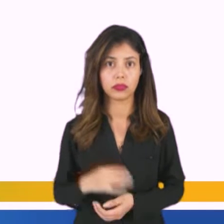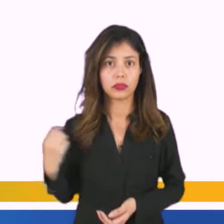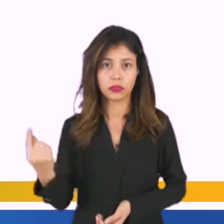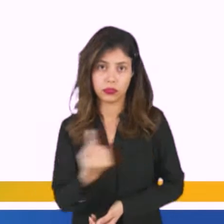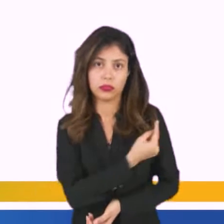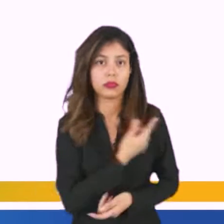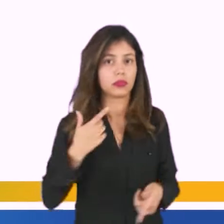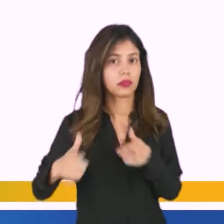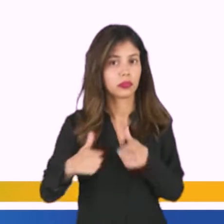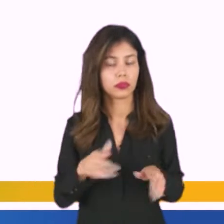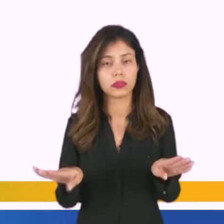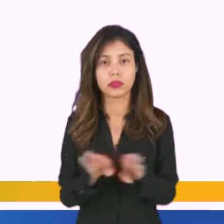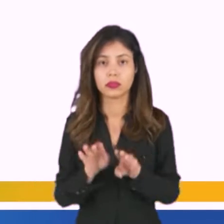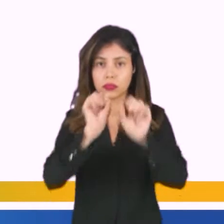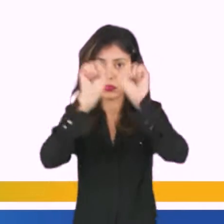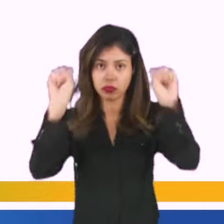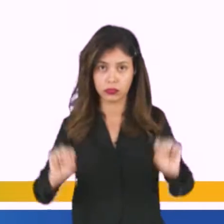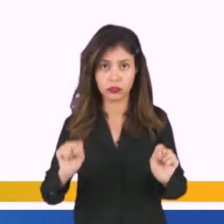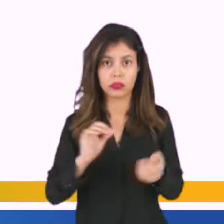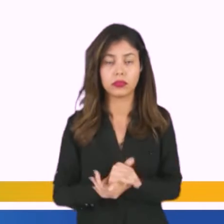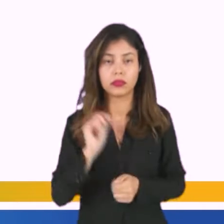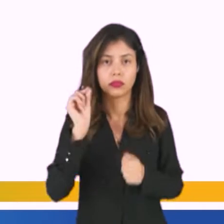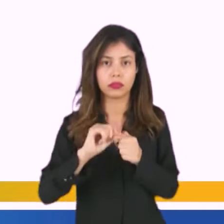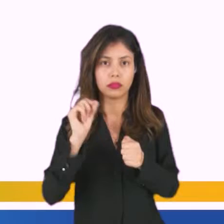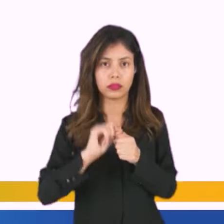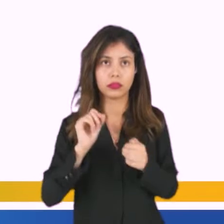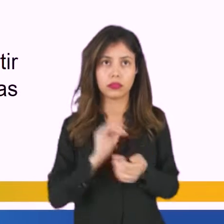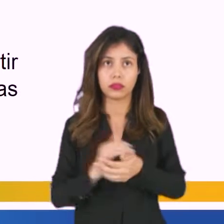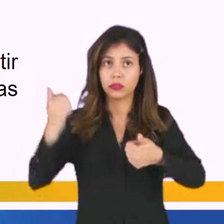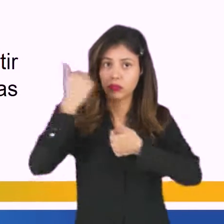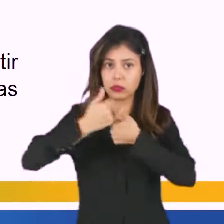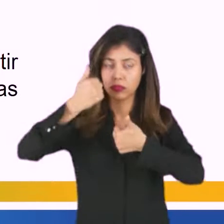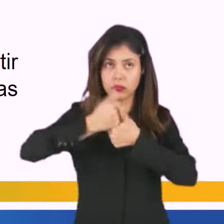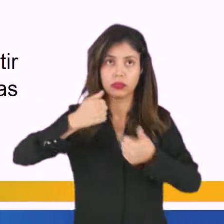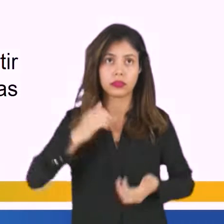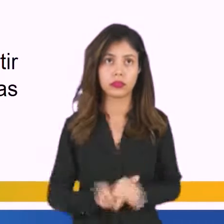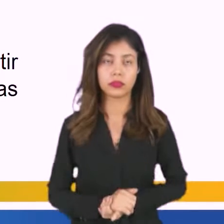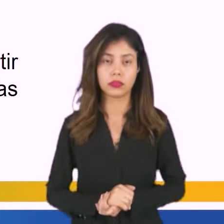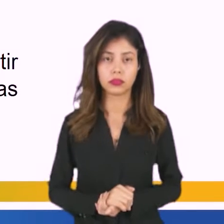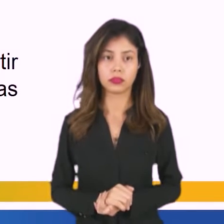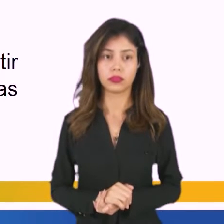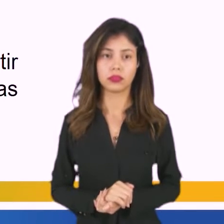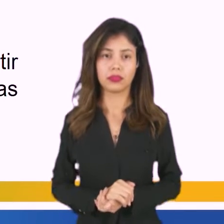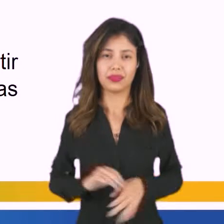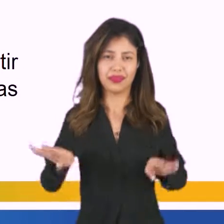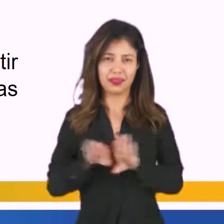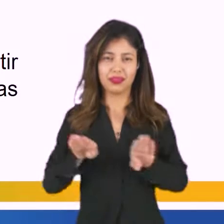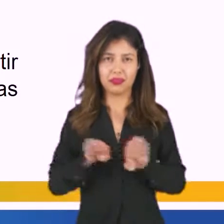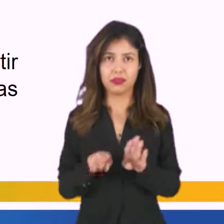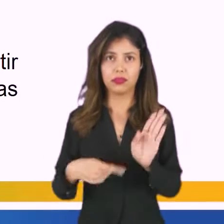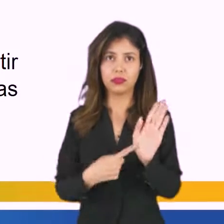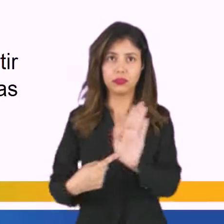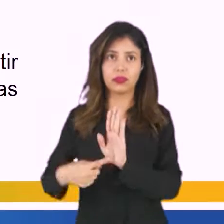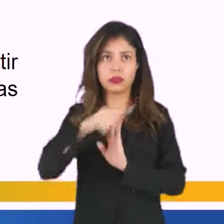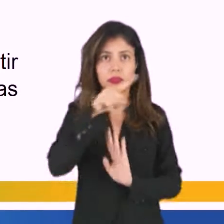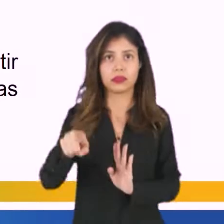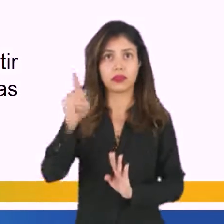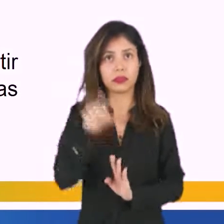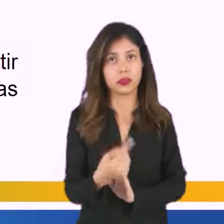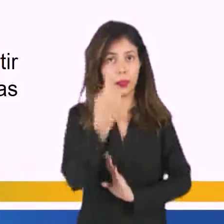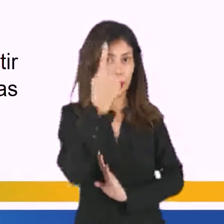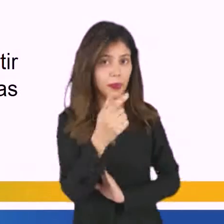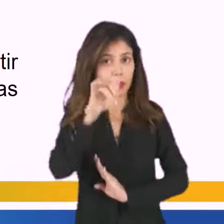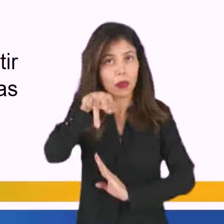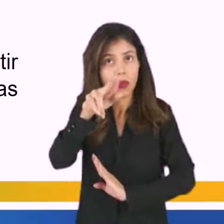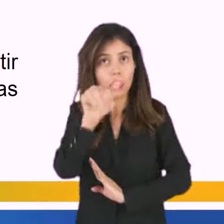Para nós trabalharmos esse sistema, nós vamos fazer a substituição, anulamos todos os coeficientes